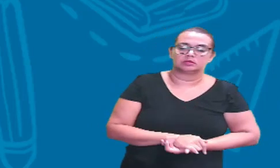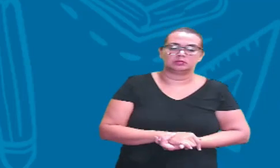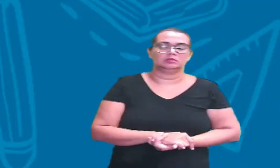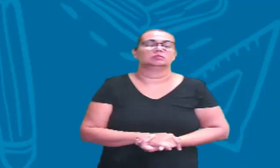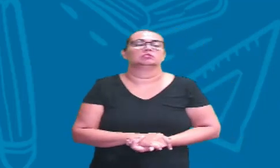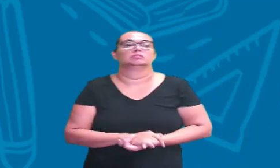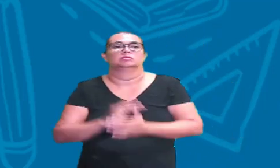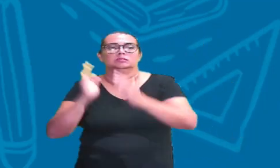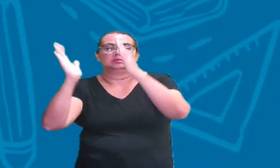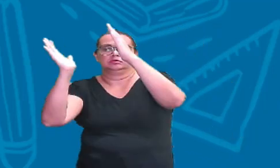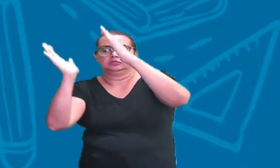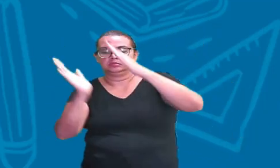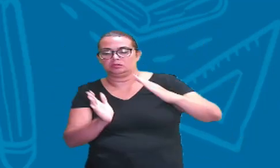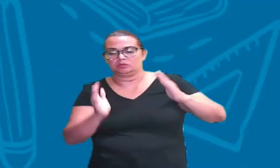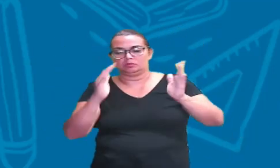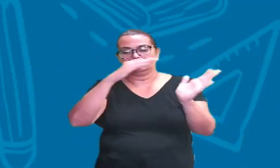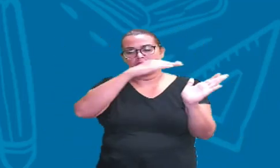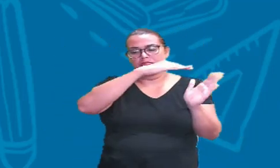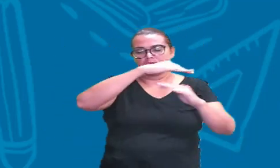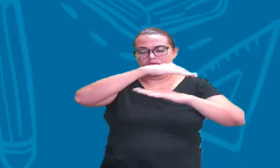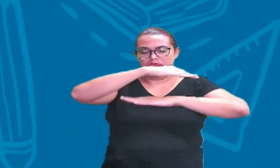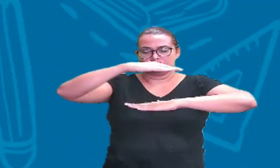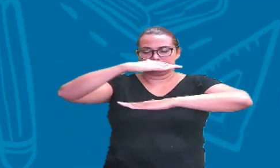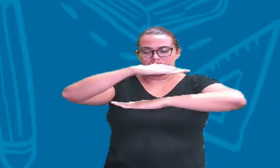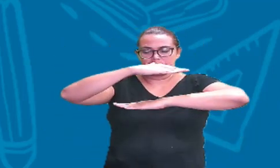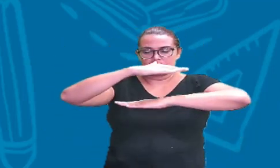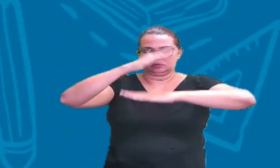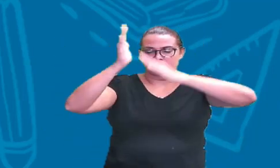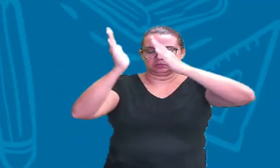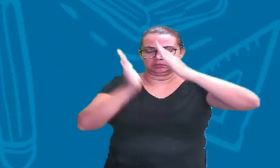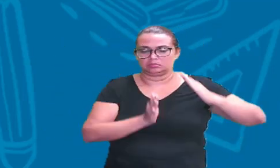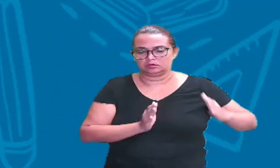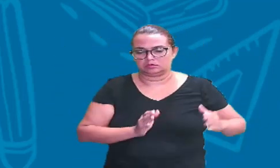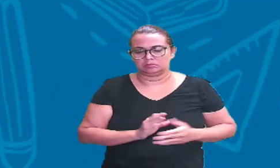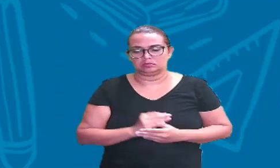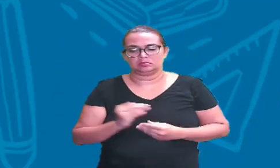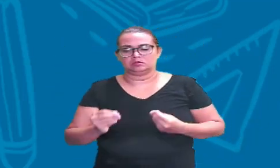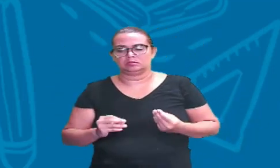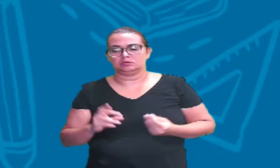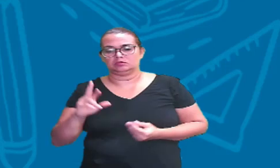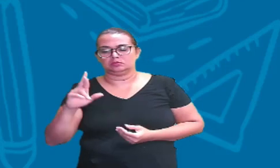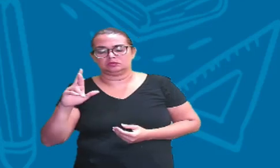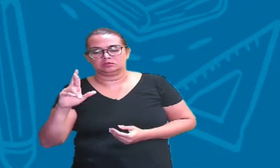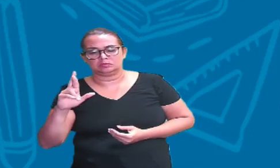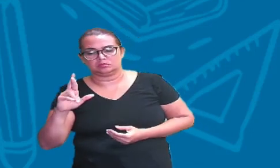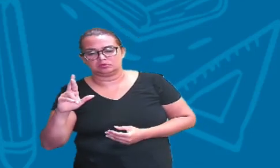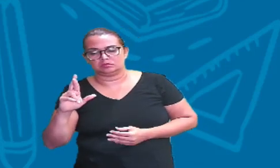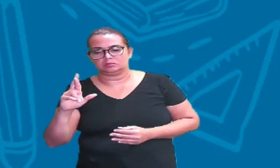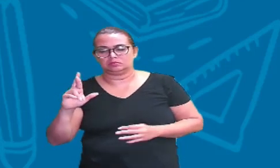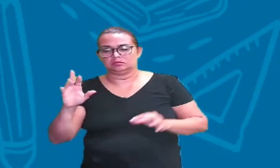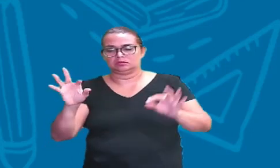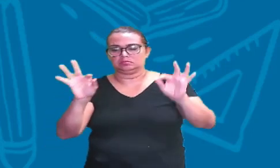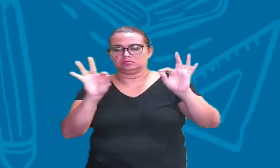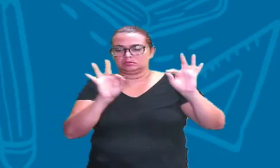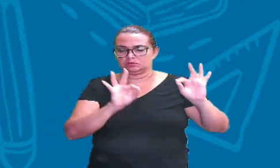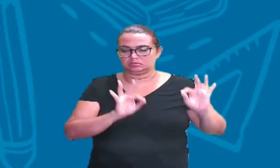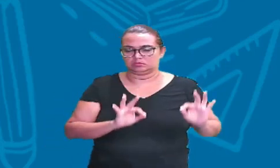retas paralelas. Vamos mudar aqui, ó. Vamos pegar a retinha R e vamos colocar para o outro